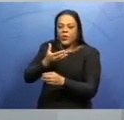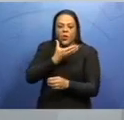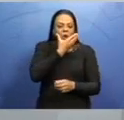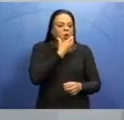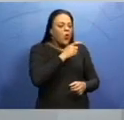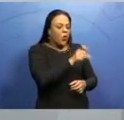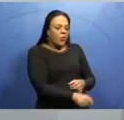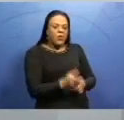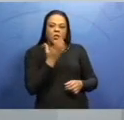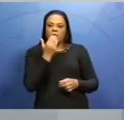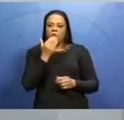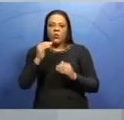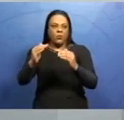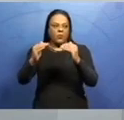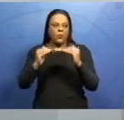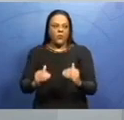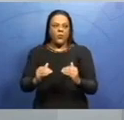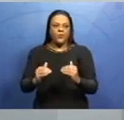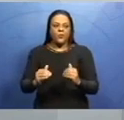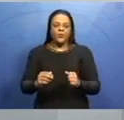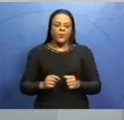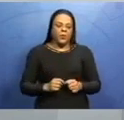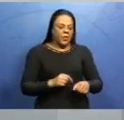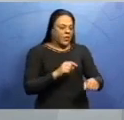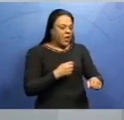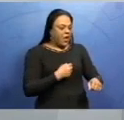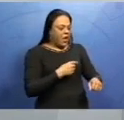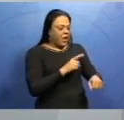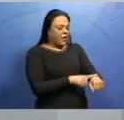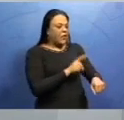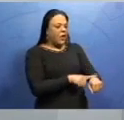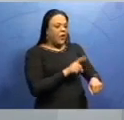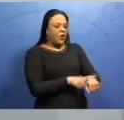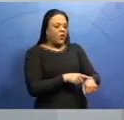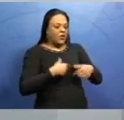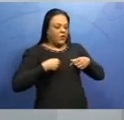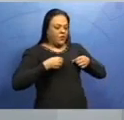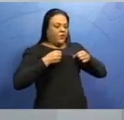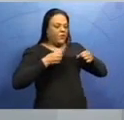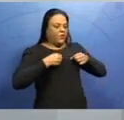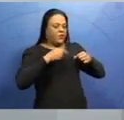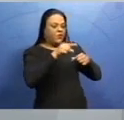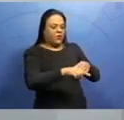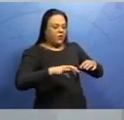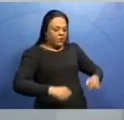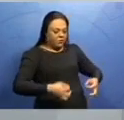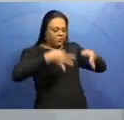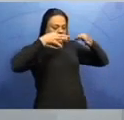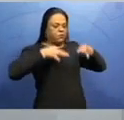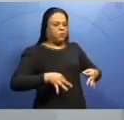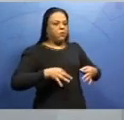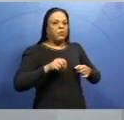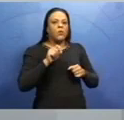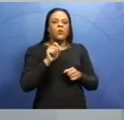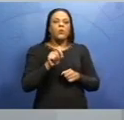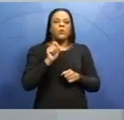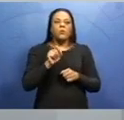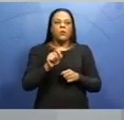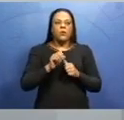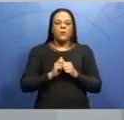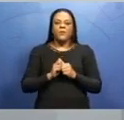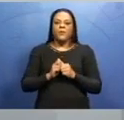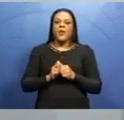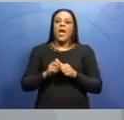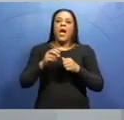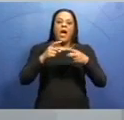Olha lá, o verbo saíram. Foi comido ou vestir que está na voz passiva? Isso,